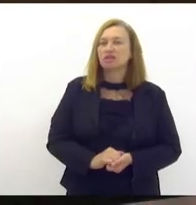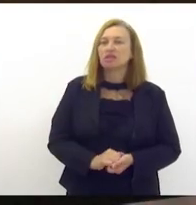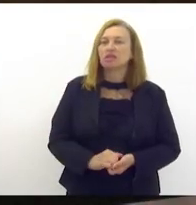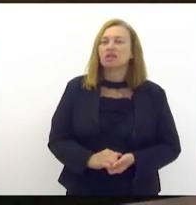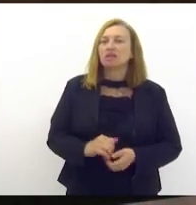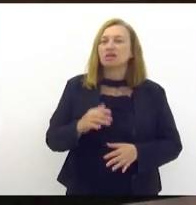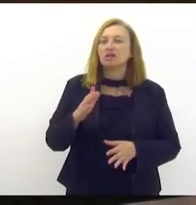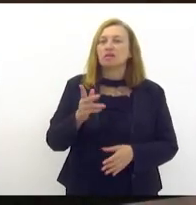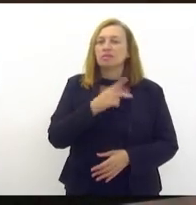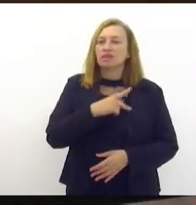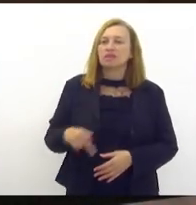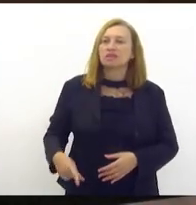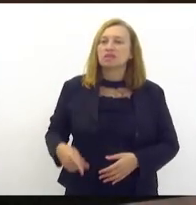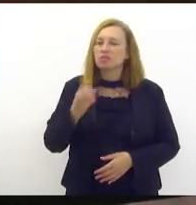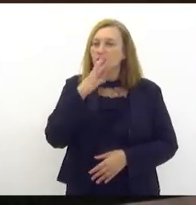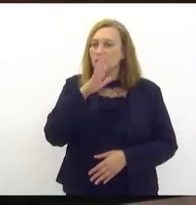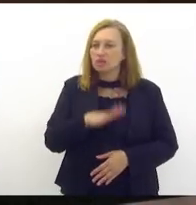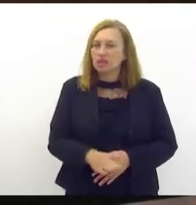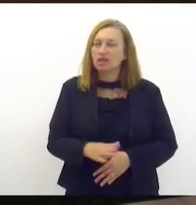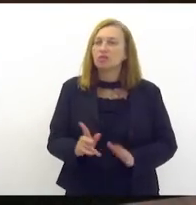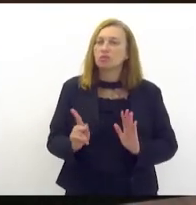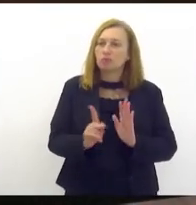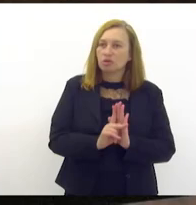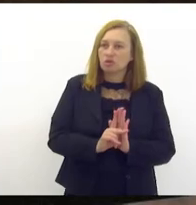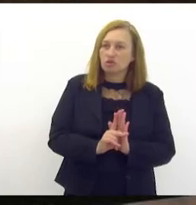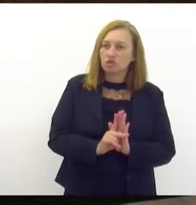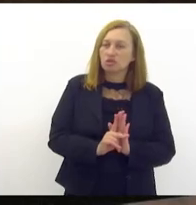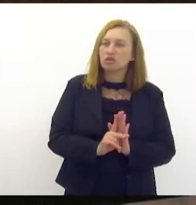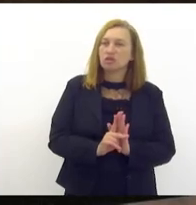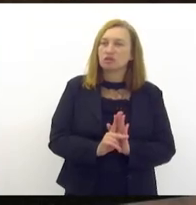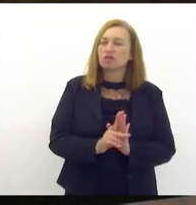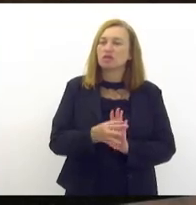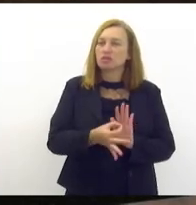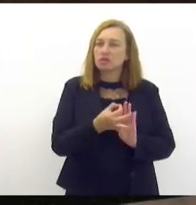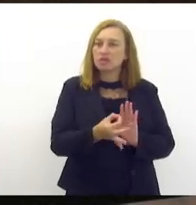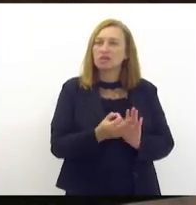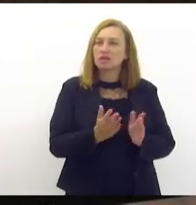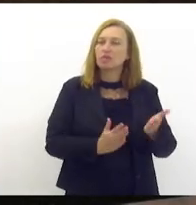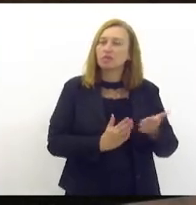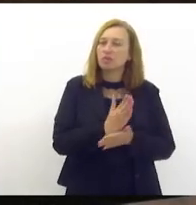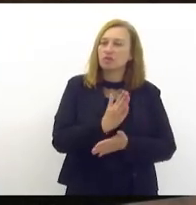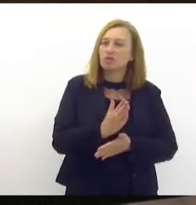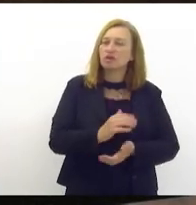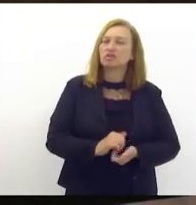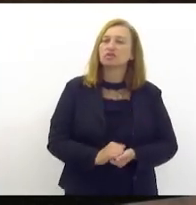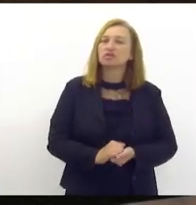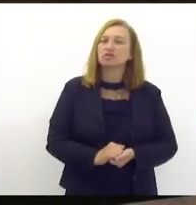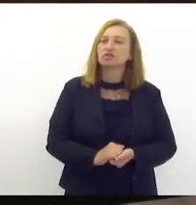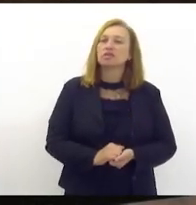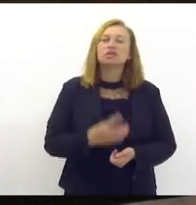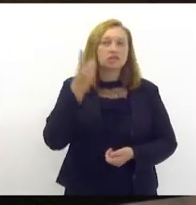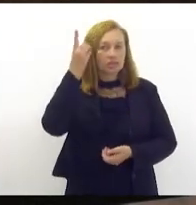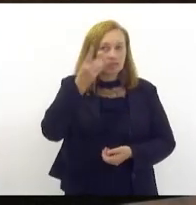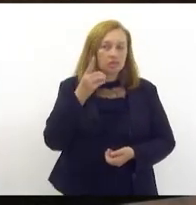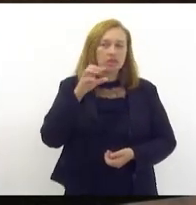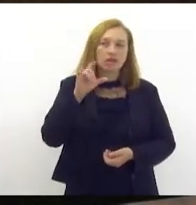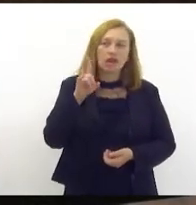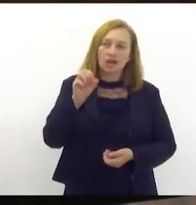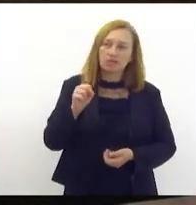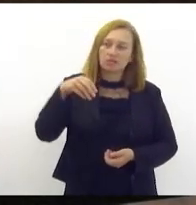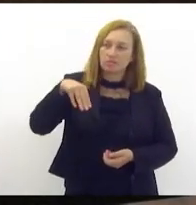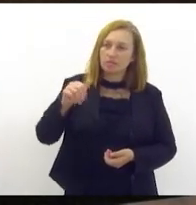Presidente, boa tarde. O projeto, o parecer do projeto é favorável pelo mérito, nobre deputado Carlos